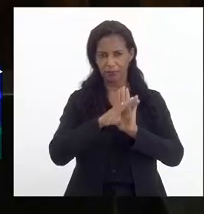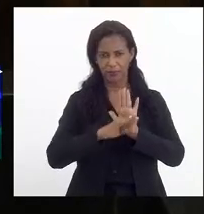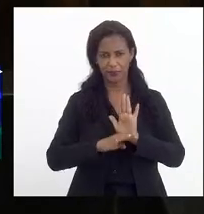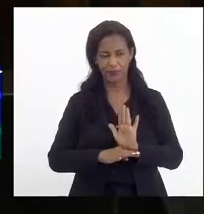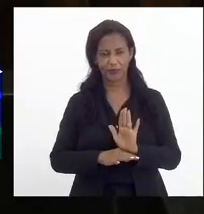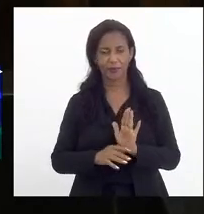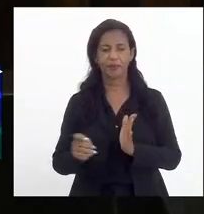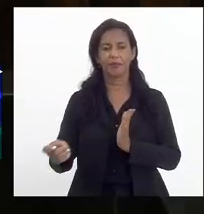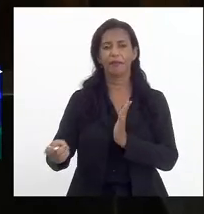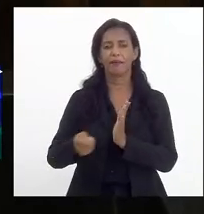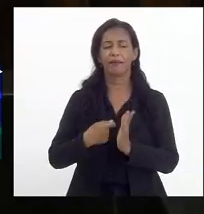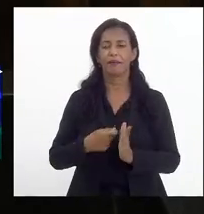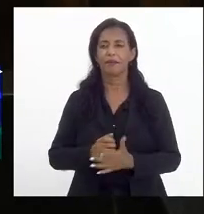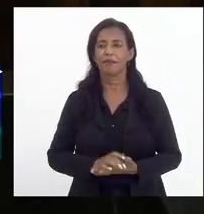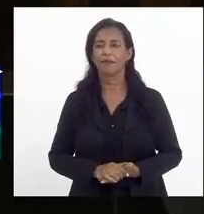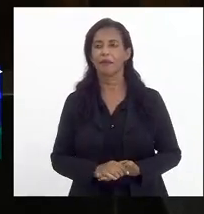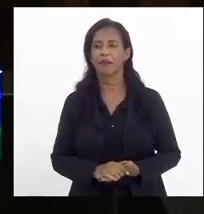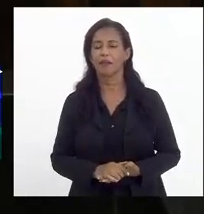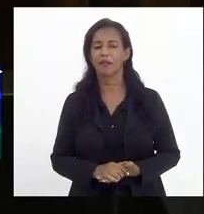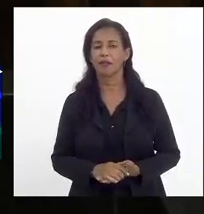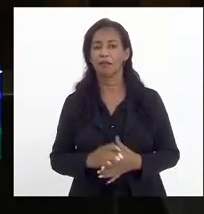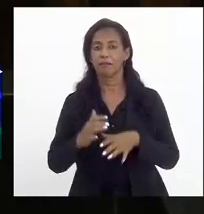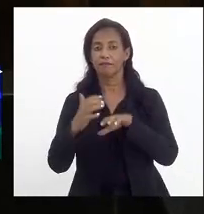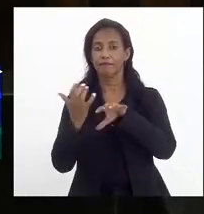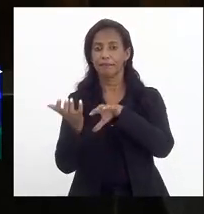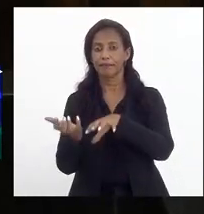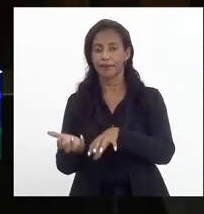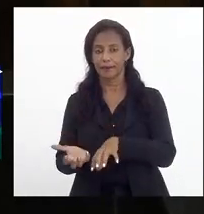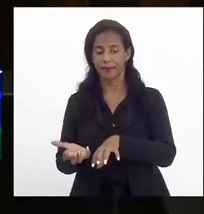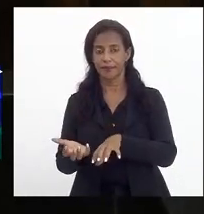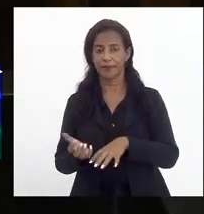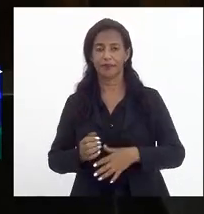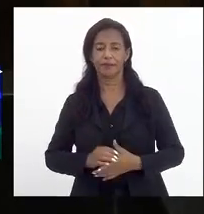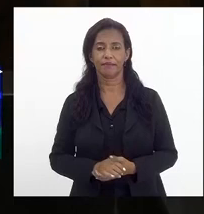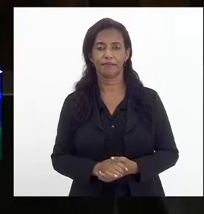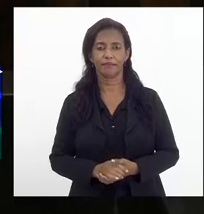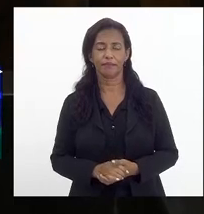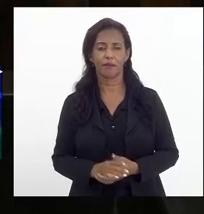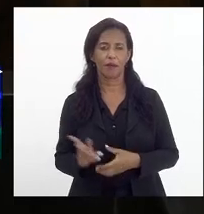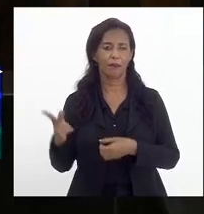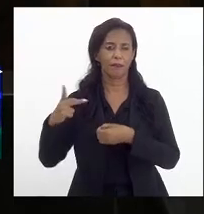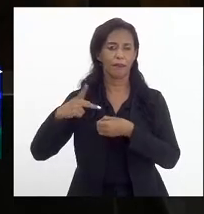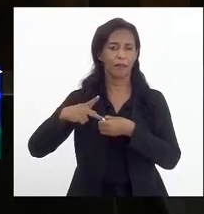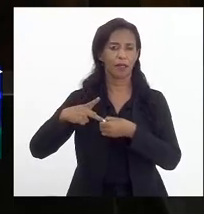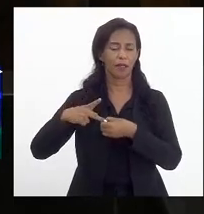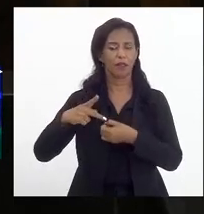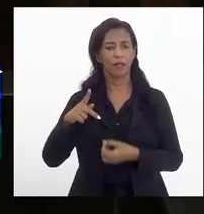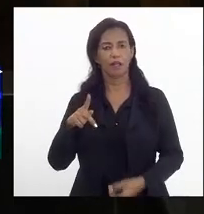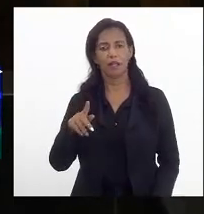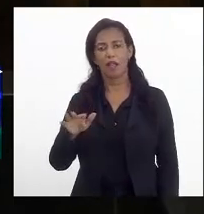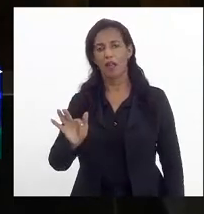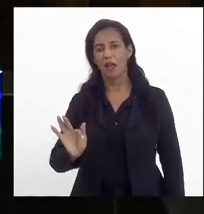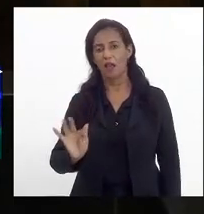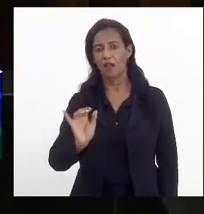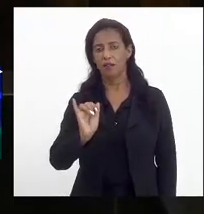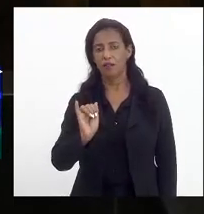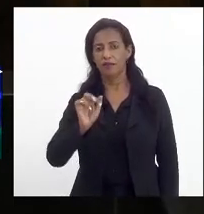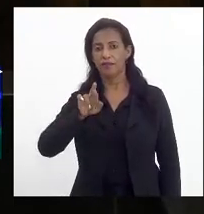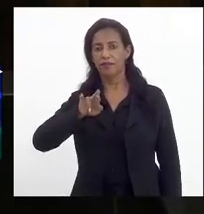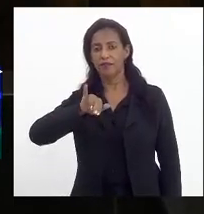assinado no Palácio Guanabara com a Petrobras e a Fusion